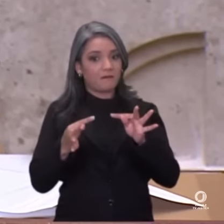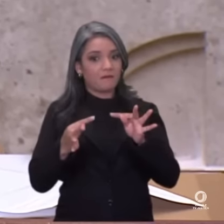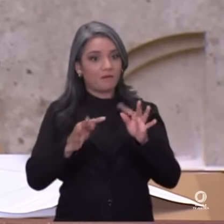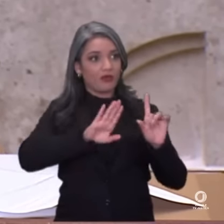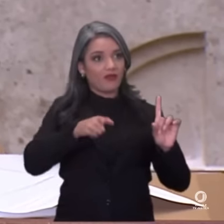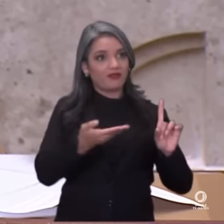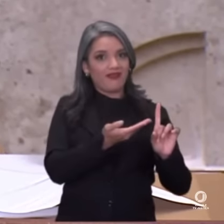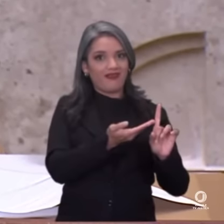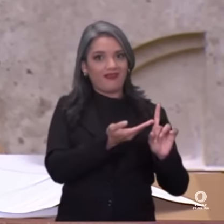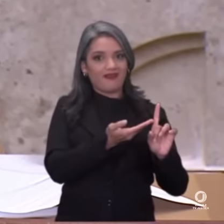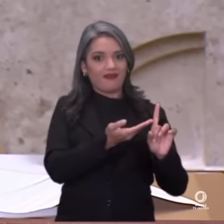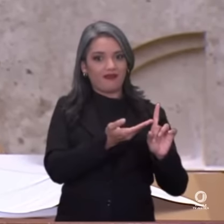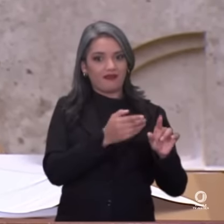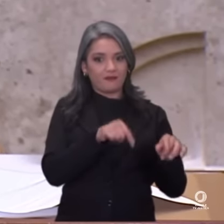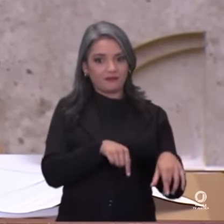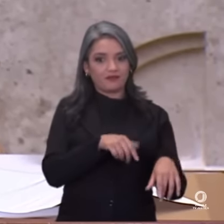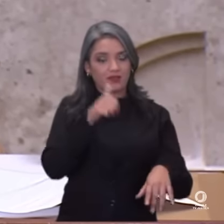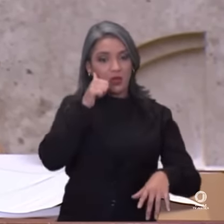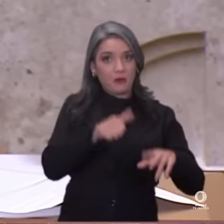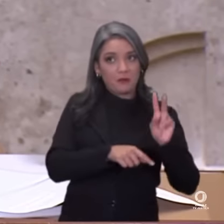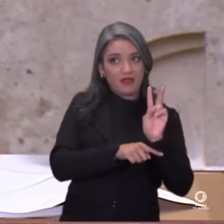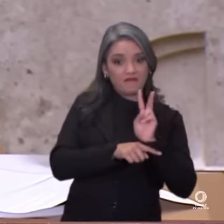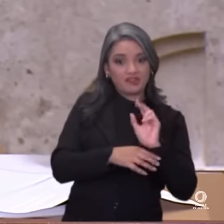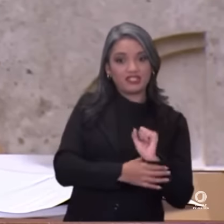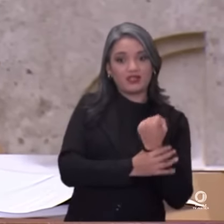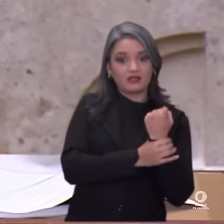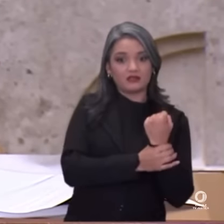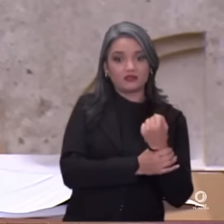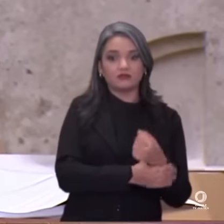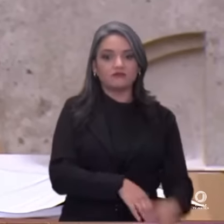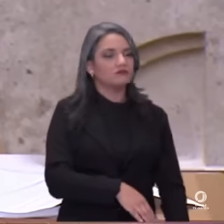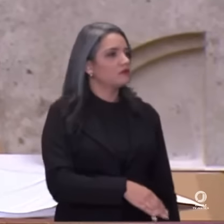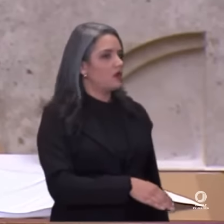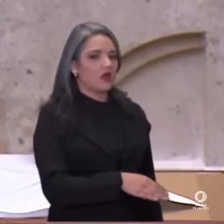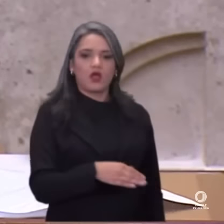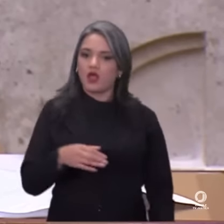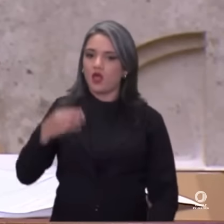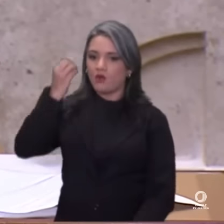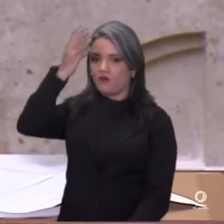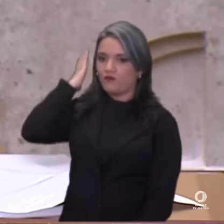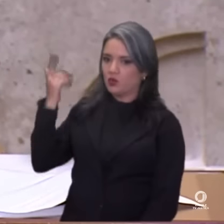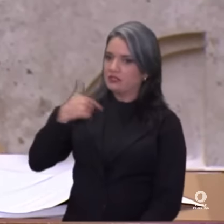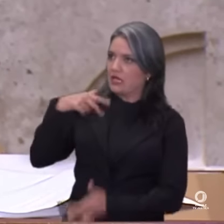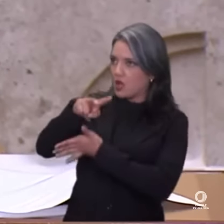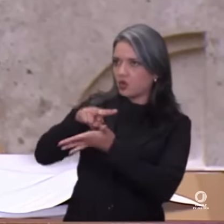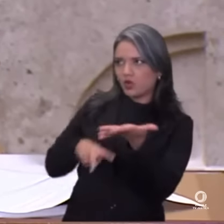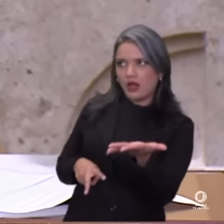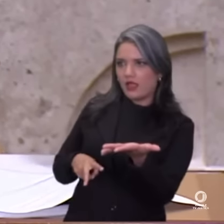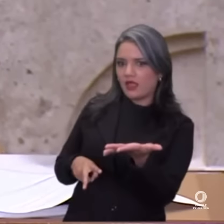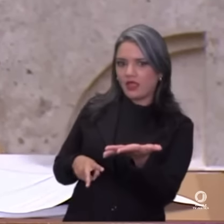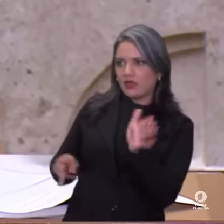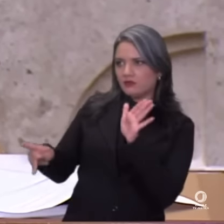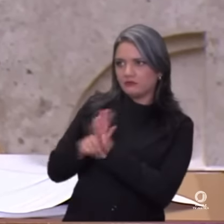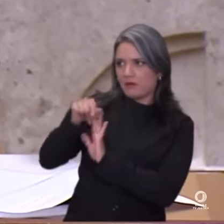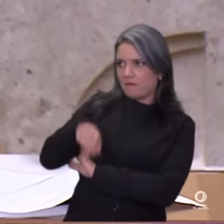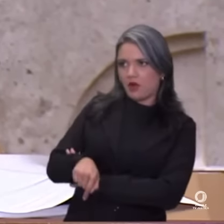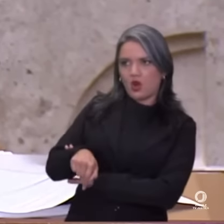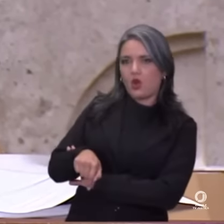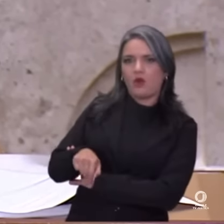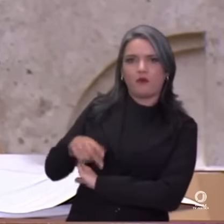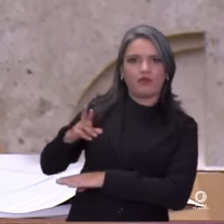vigilante da defesa. Eu estou lendo a testemunha do autor. Eu sei, então. Há mais credibilidade para dar ré. Então, a do